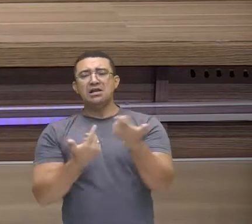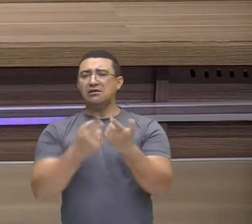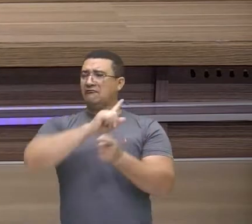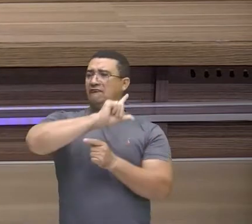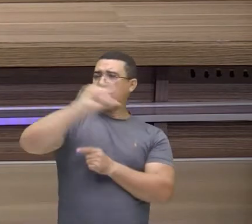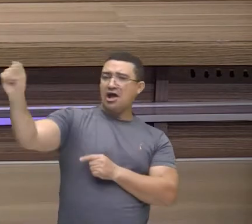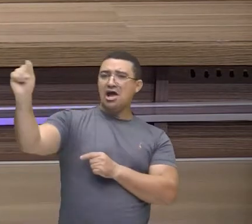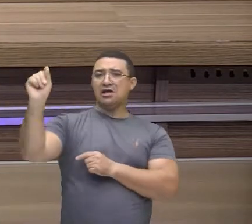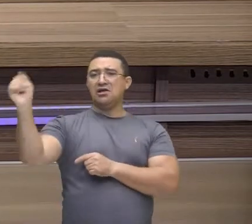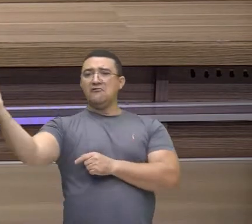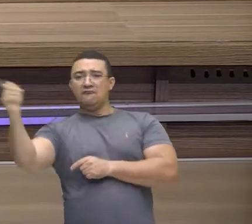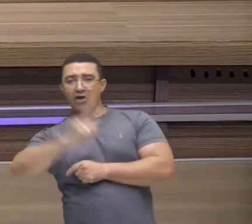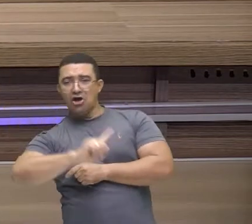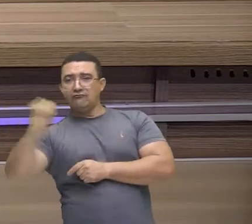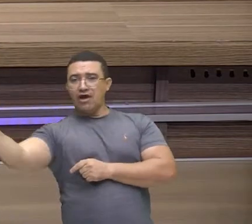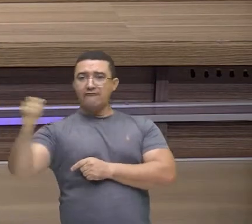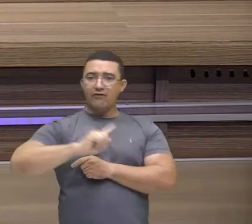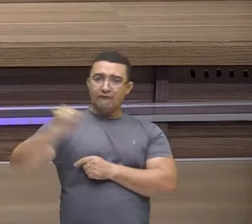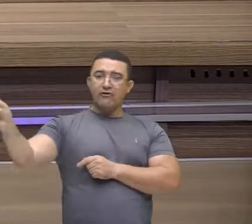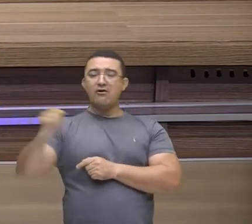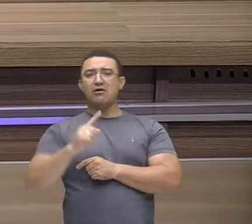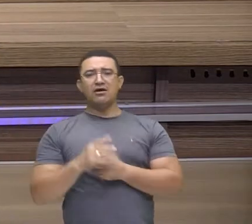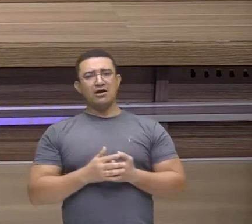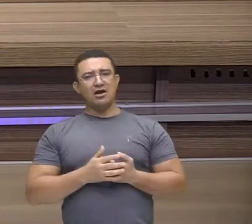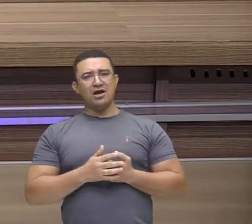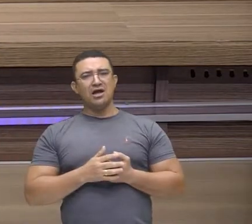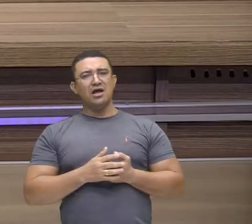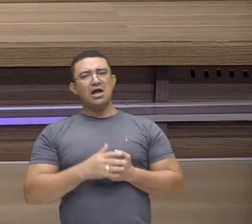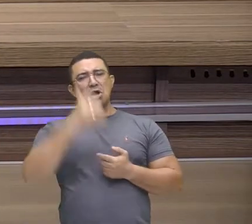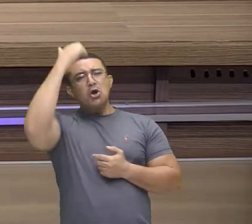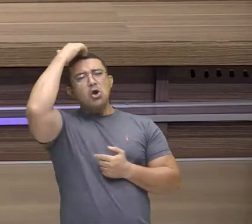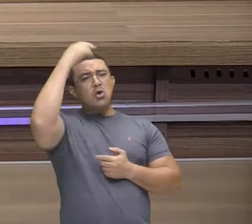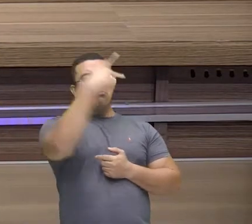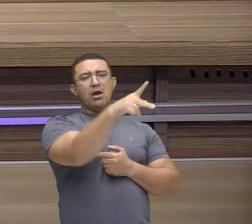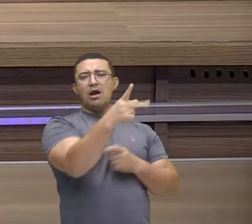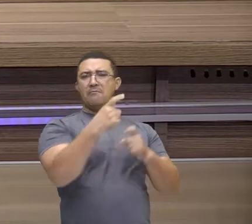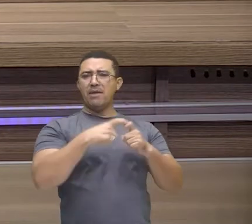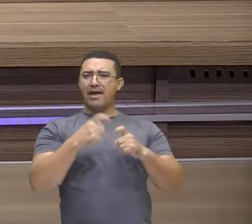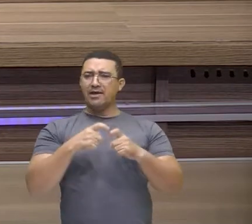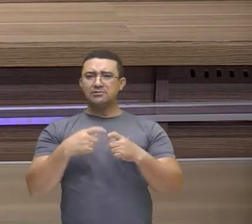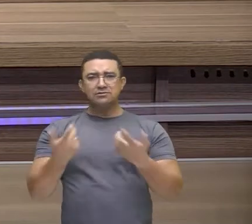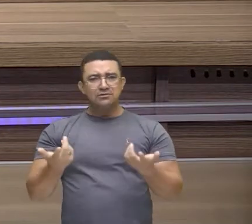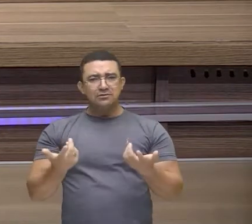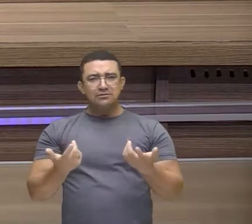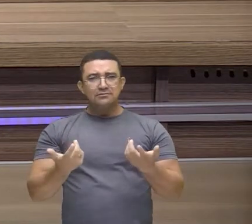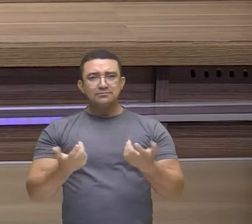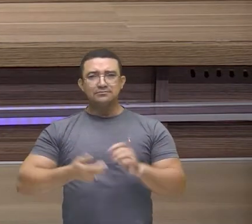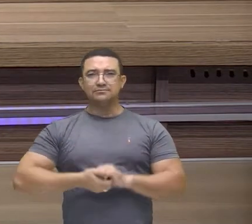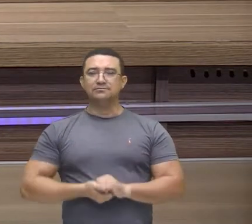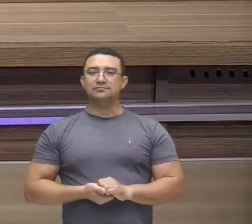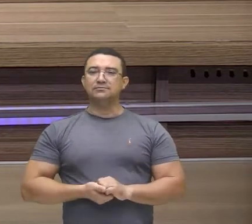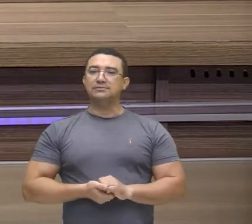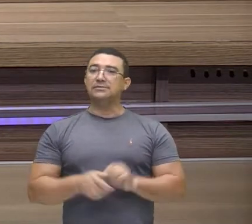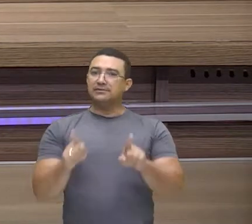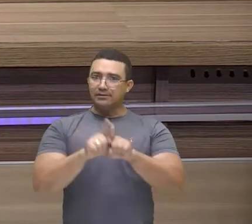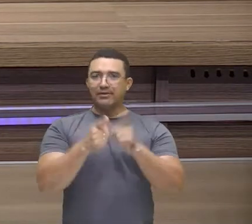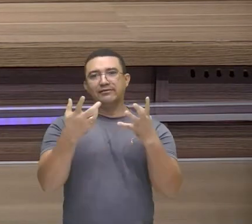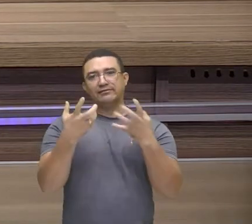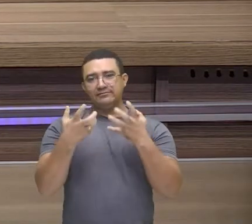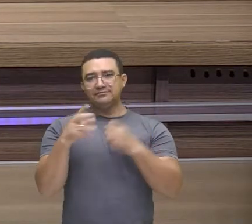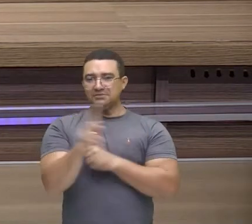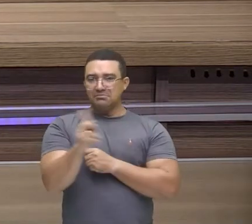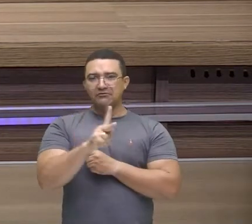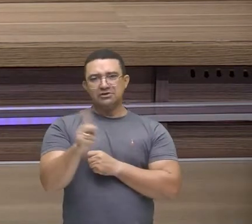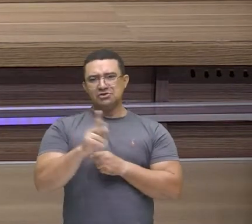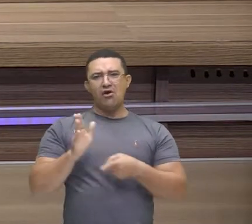né? E muitas das vezes eles querem que o médico resolva, né? E o outro mais grave é que os professores resolvam. Então,